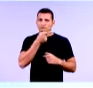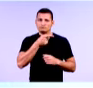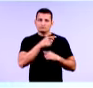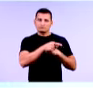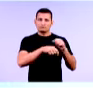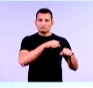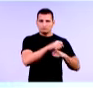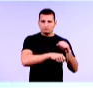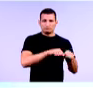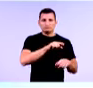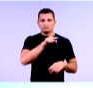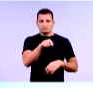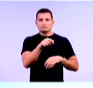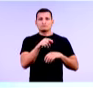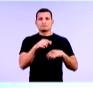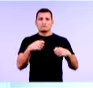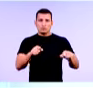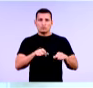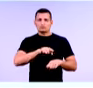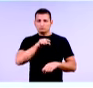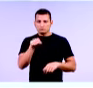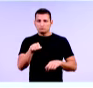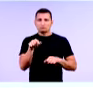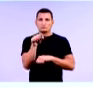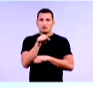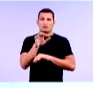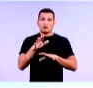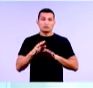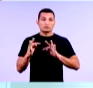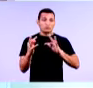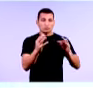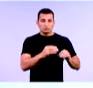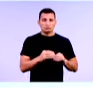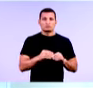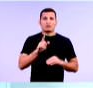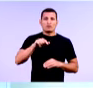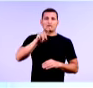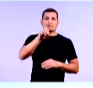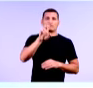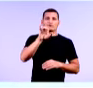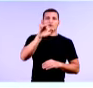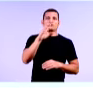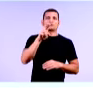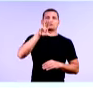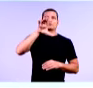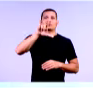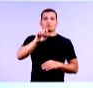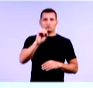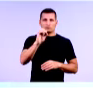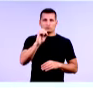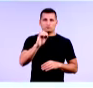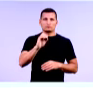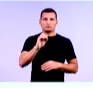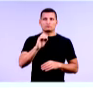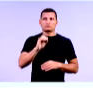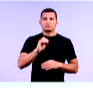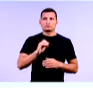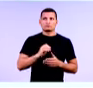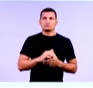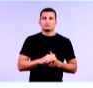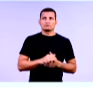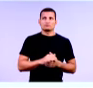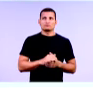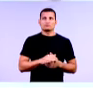são motos, isso aqui são carros, mas todos eles são veículos. Eu posso até subir mais, então eu posso